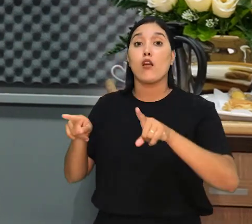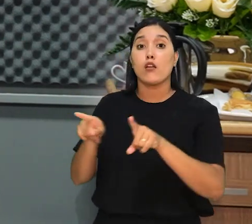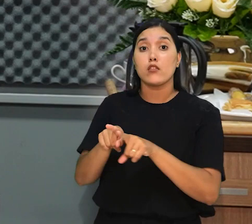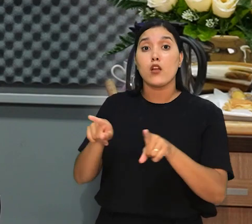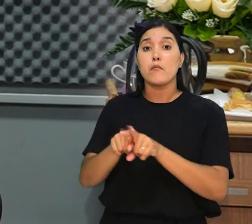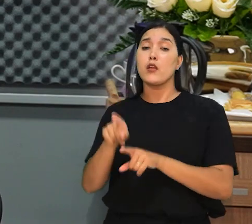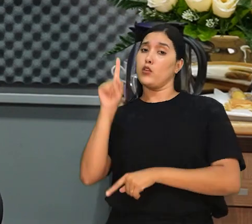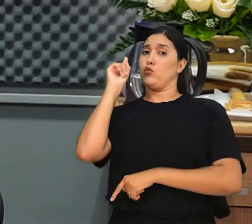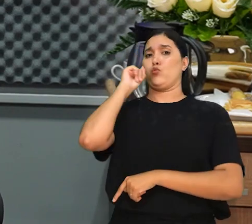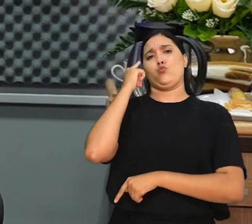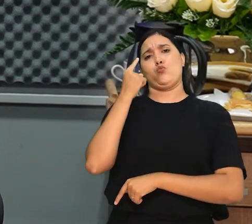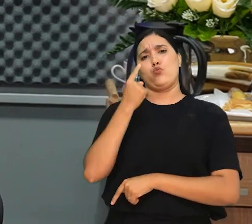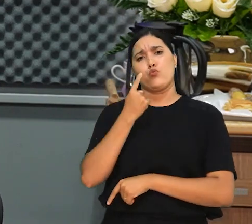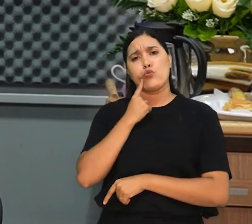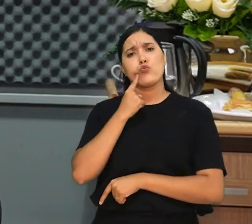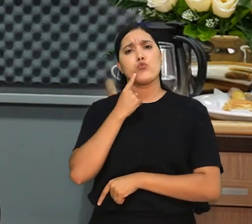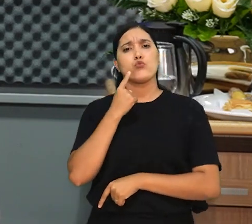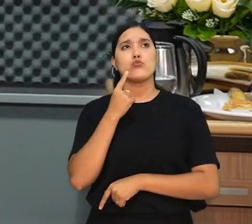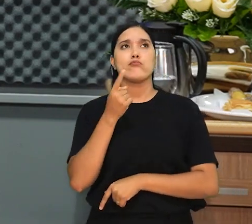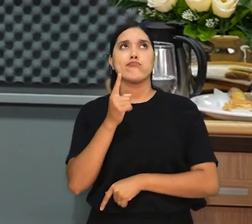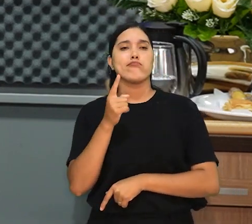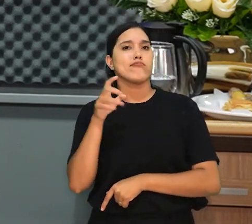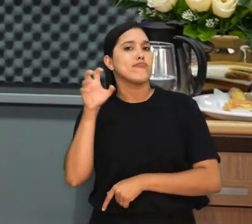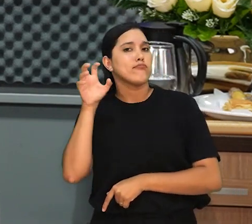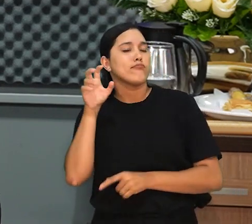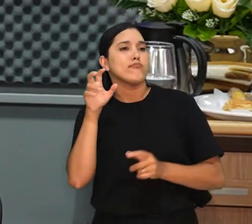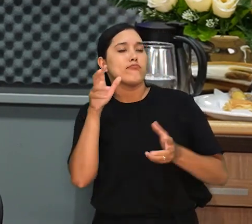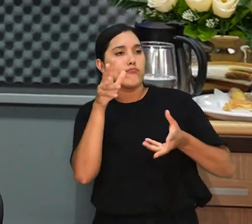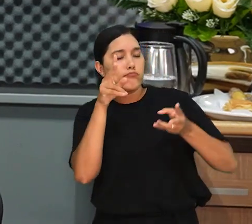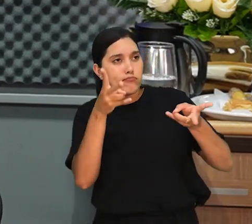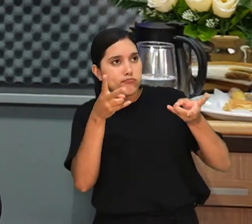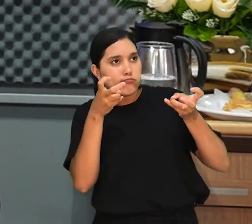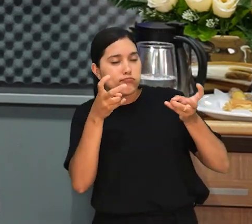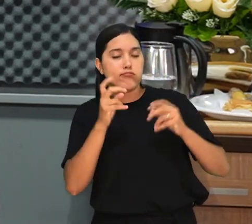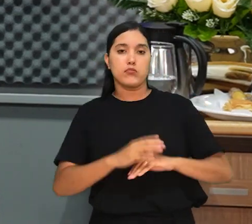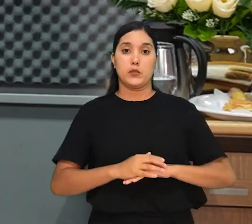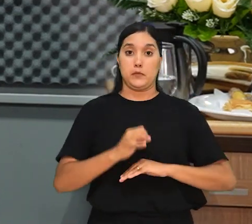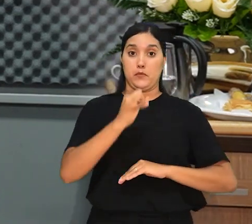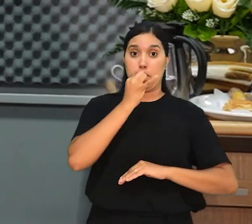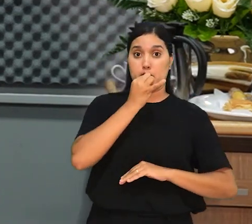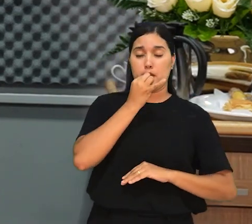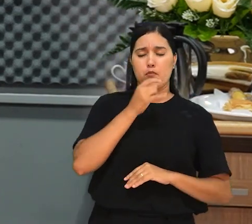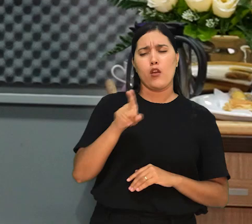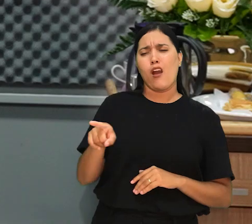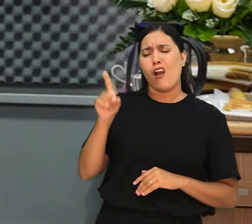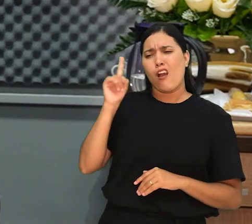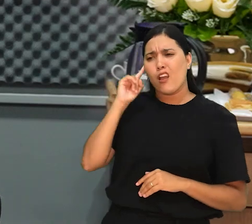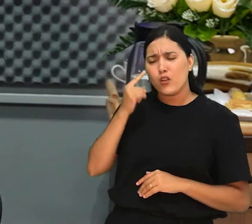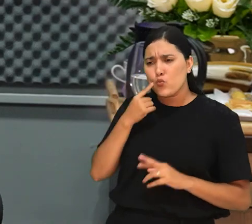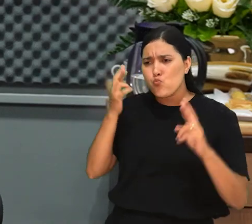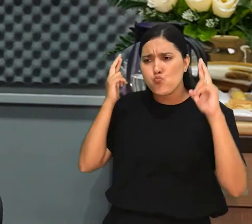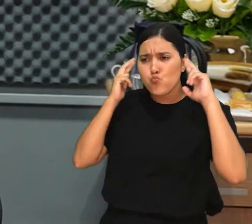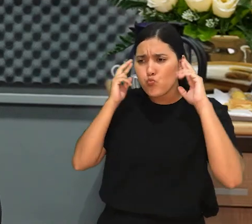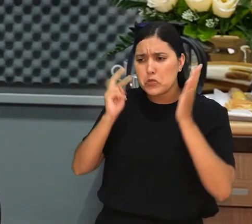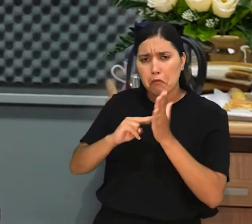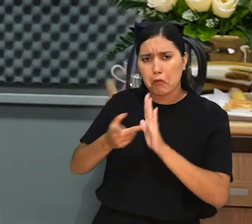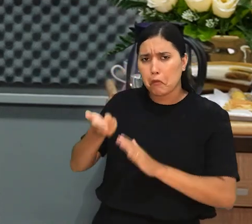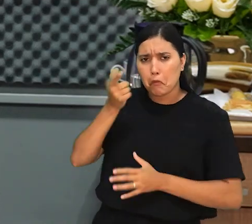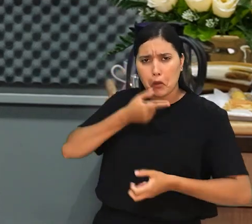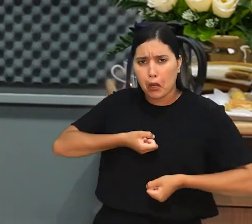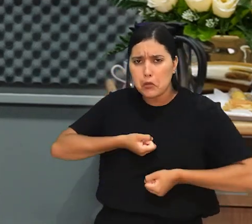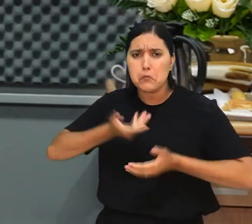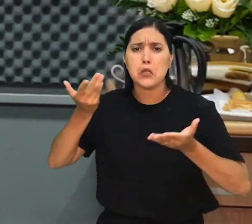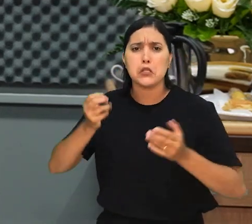a fonte de audição do surdo, né? O fato dele não escutar não significa que ele não vai ser compreendido ou que ele não vai conseguir